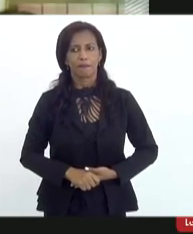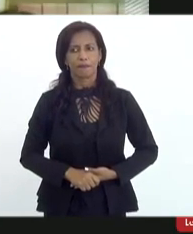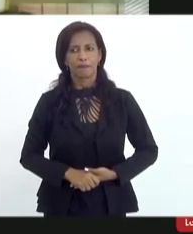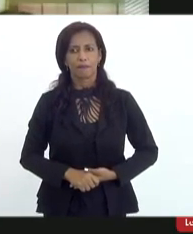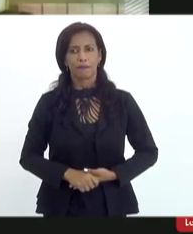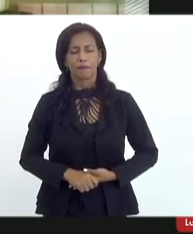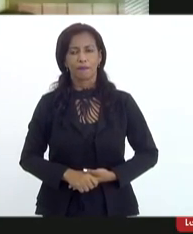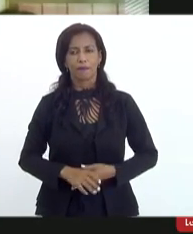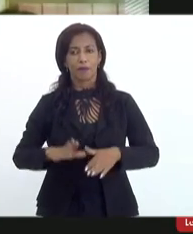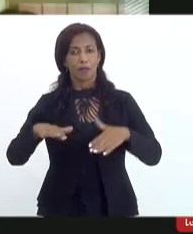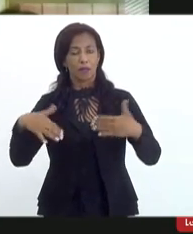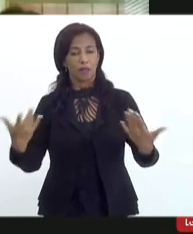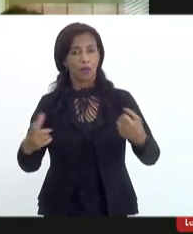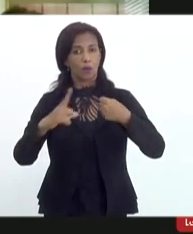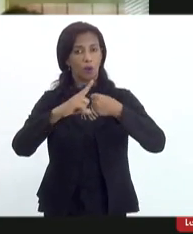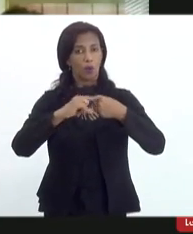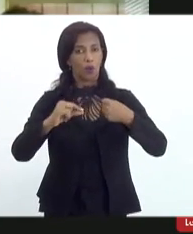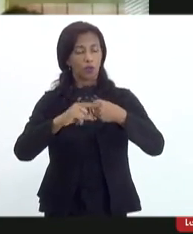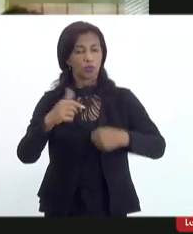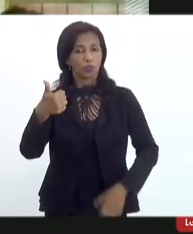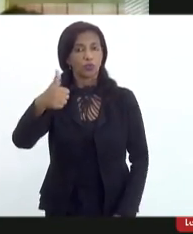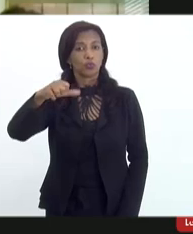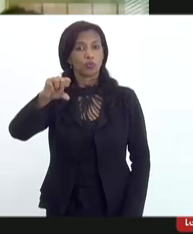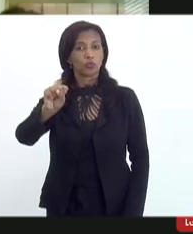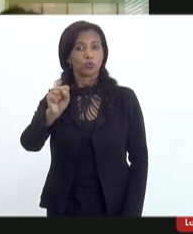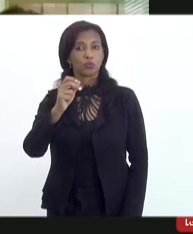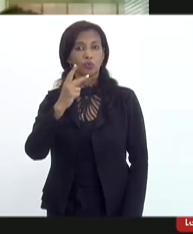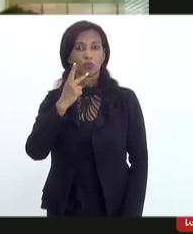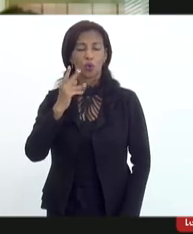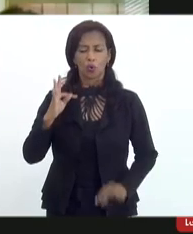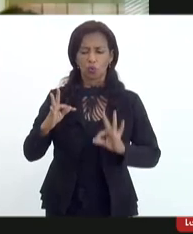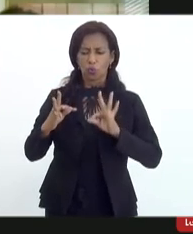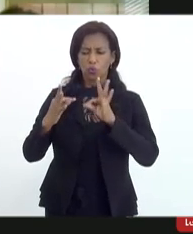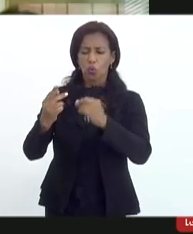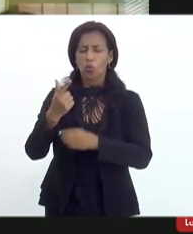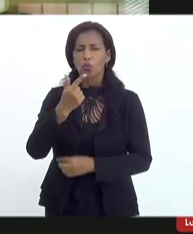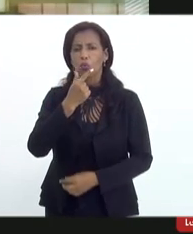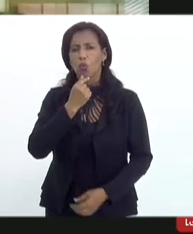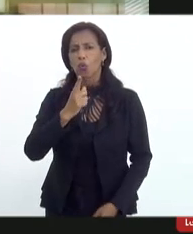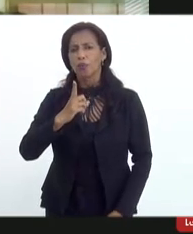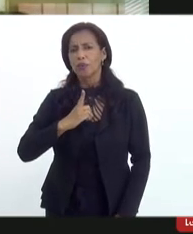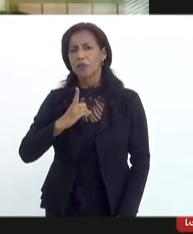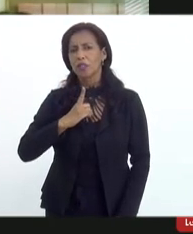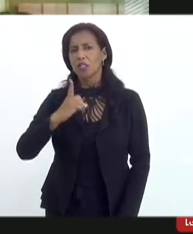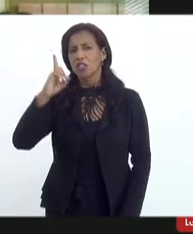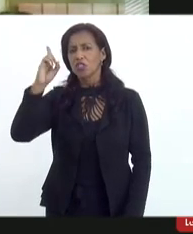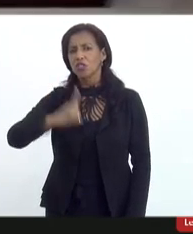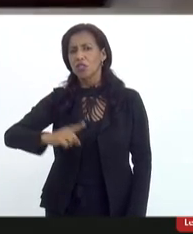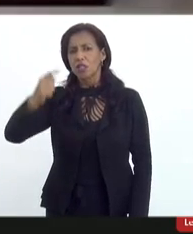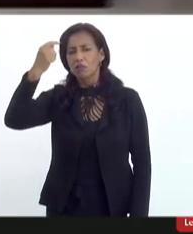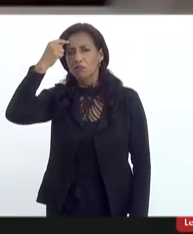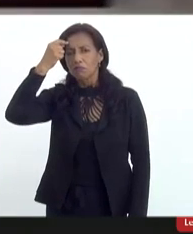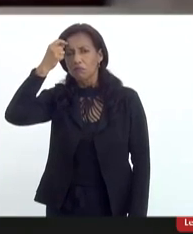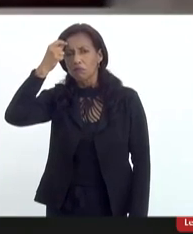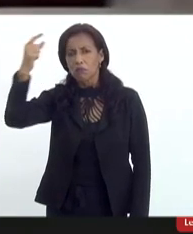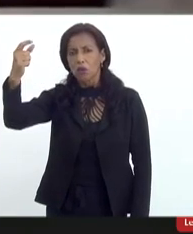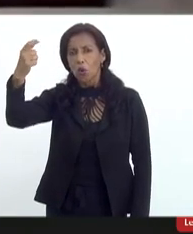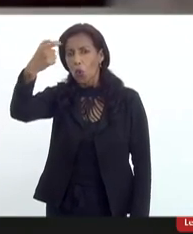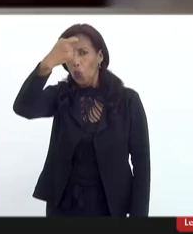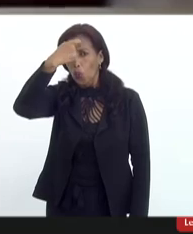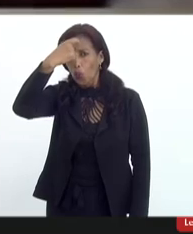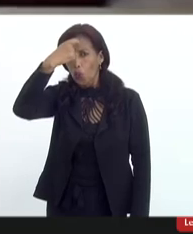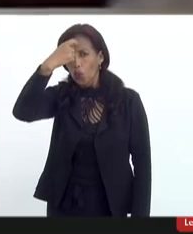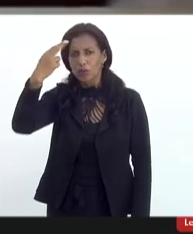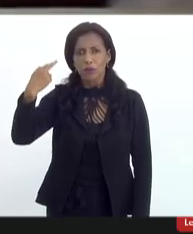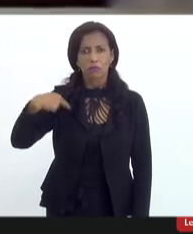na qual o artigo 18 dizia: todo homem tem direito à liberdade de pensamento, consciência